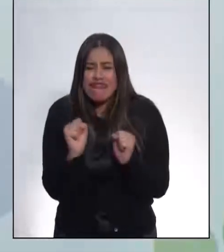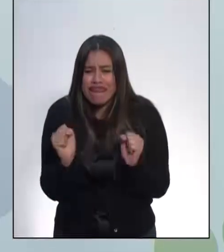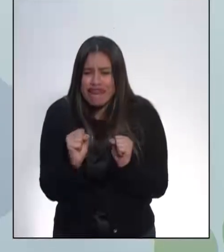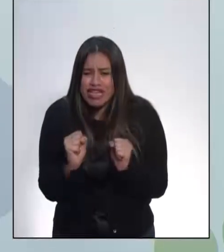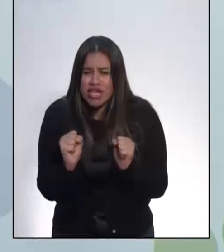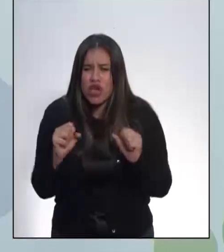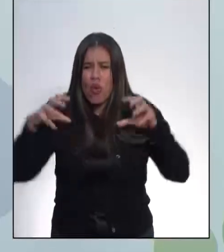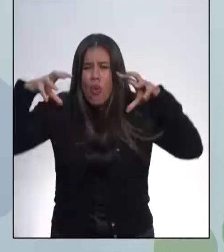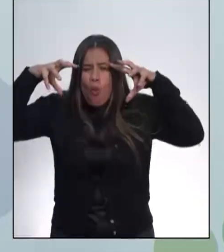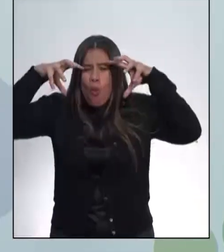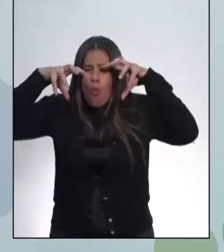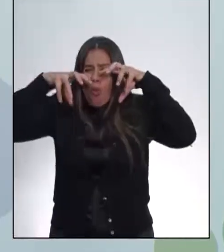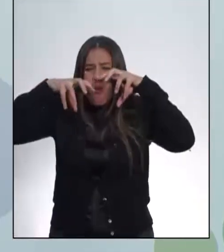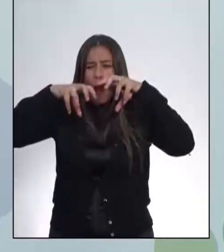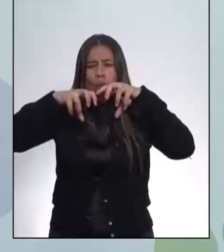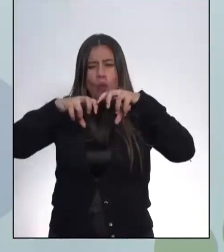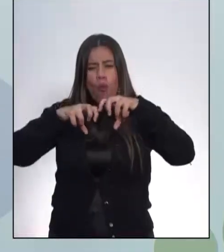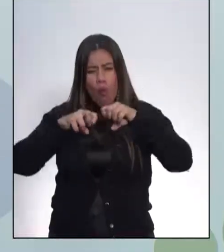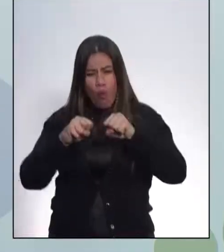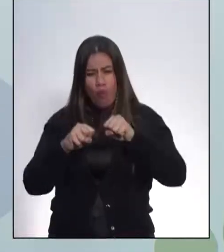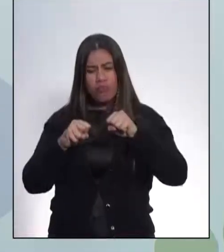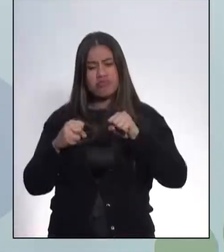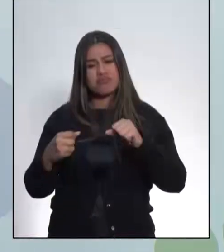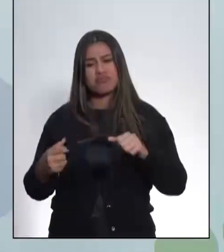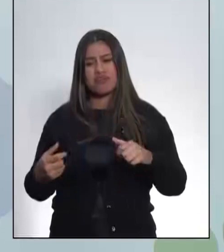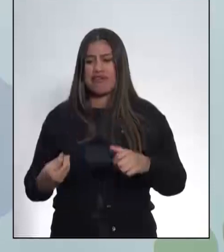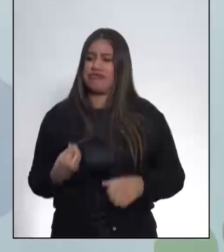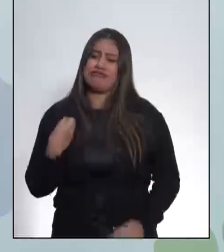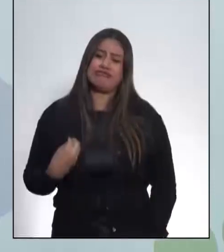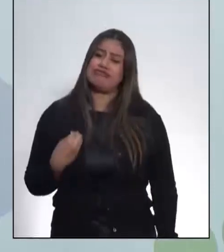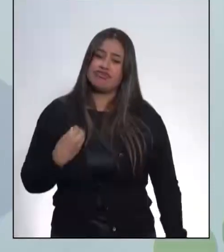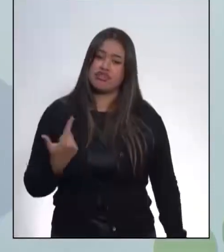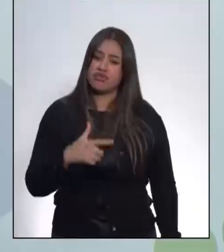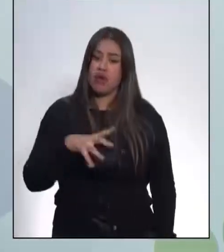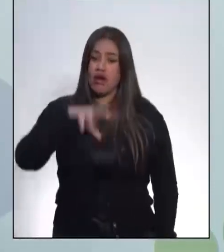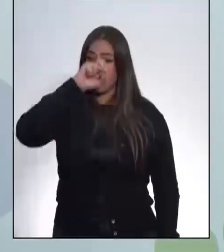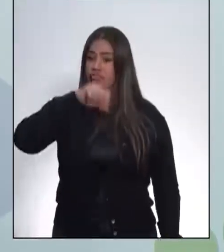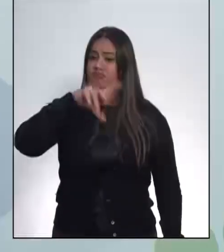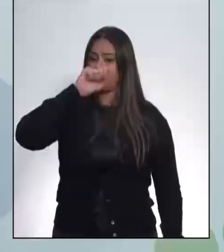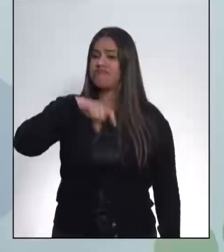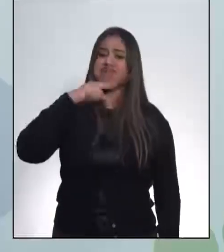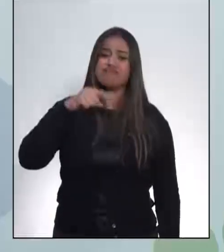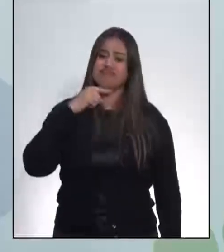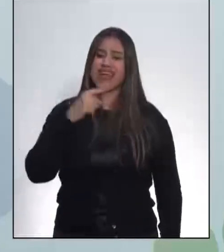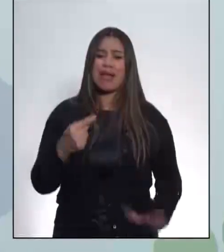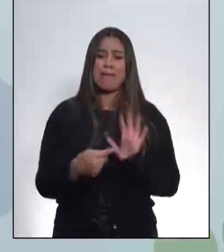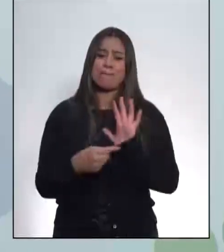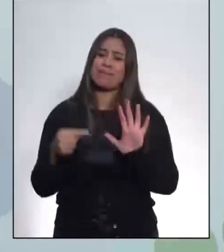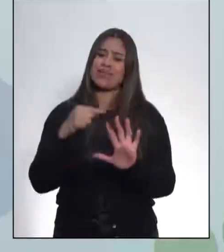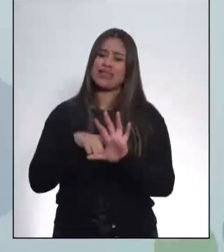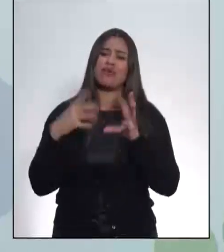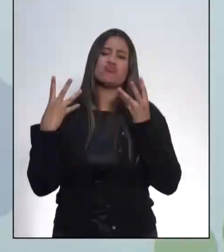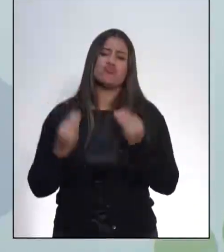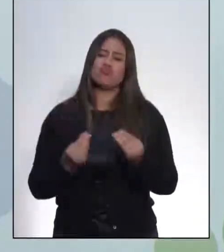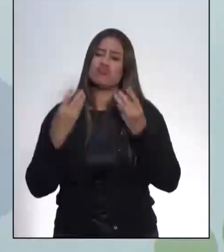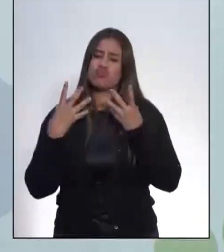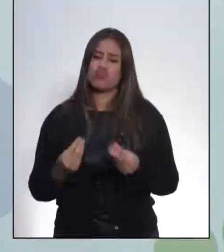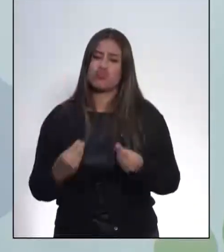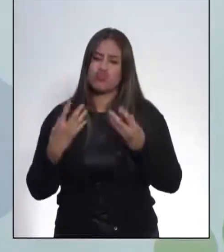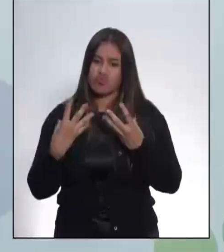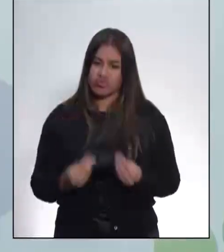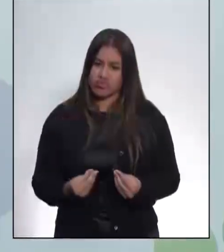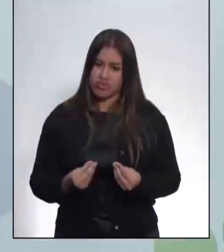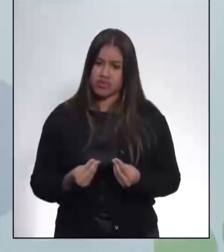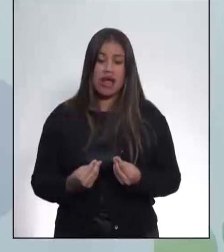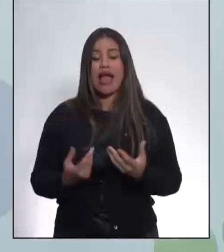embaixo é escuro. Lá embaixo, tá certo? Não tem vida, não tem oxigênio. Olha quantas metáforas. Quanto mais eu buscar as metáforas, mais